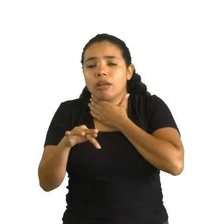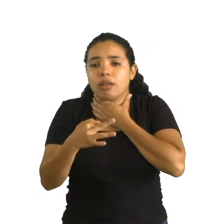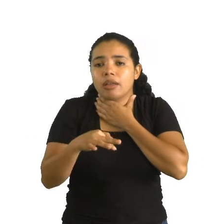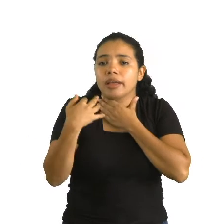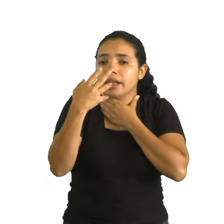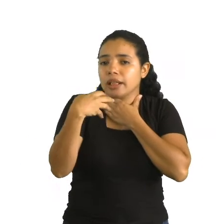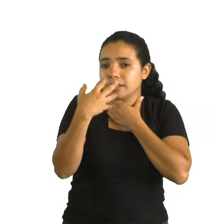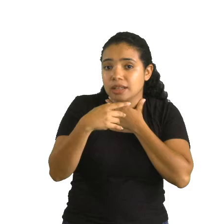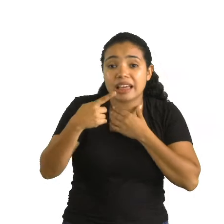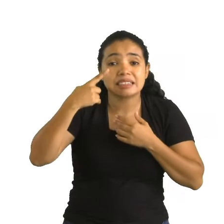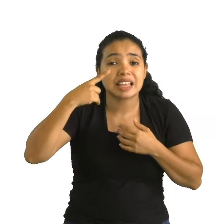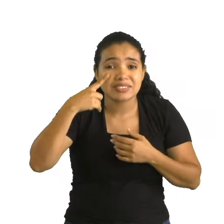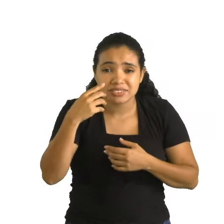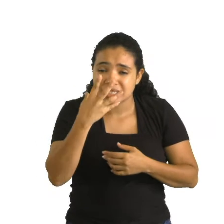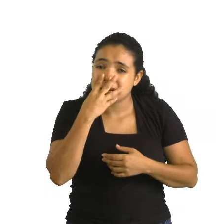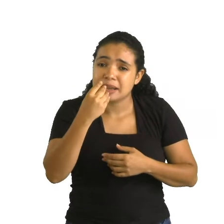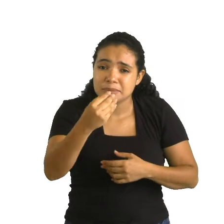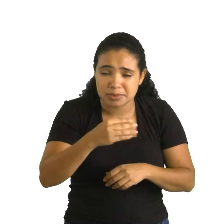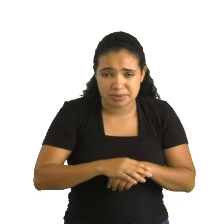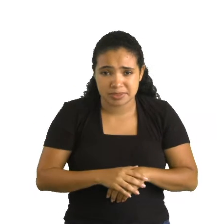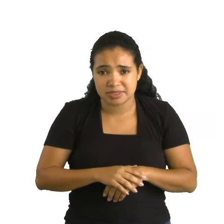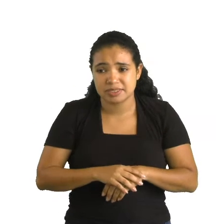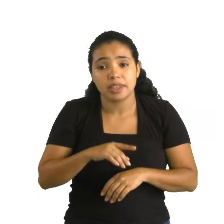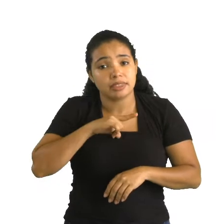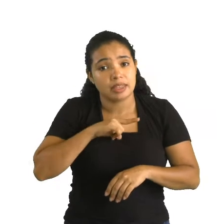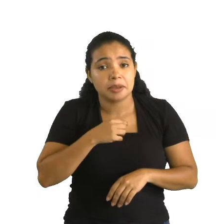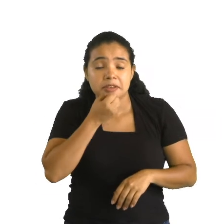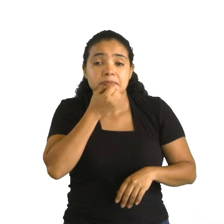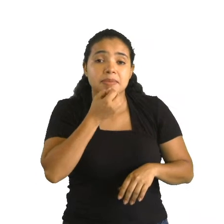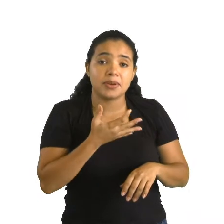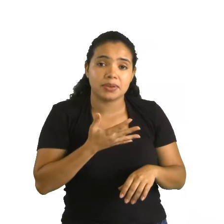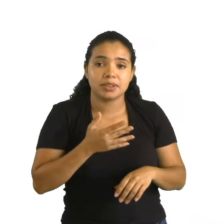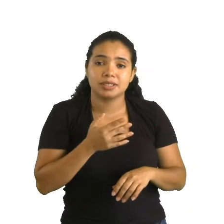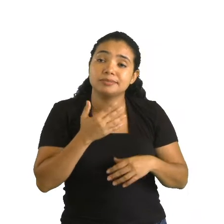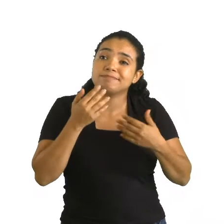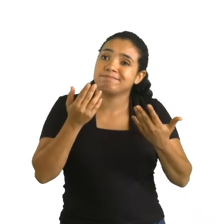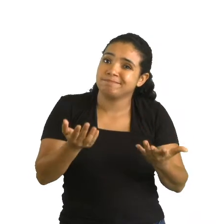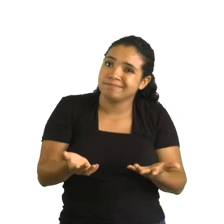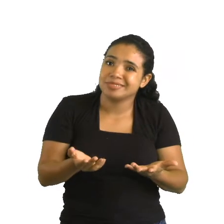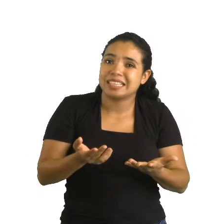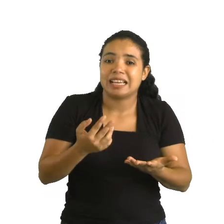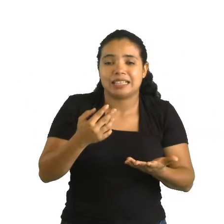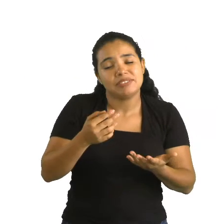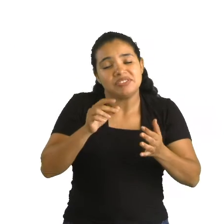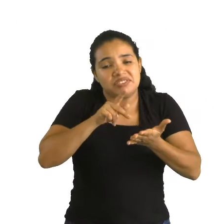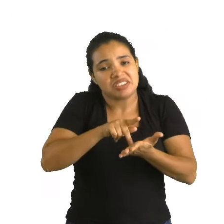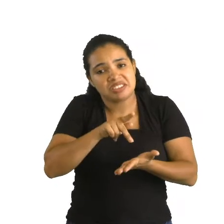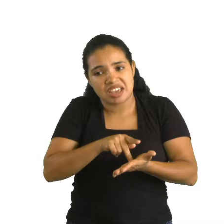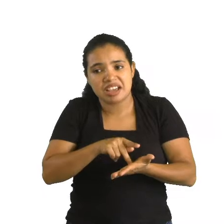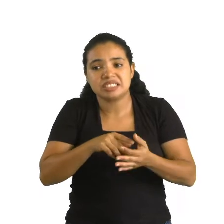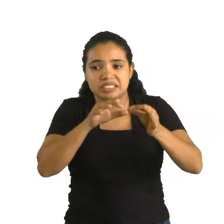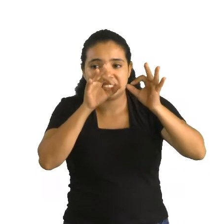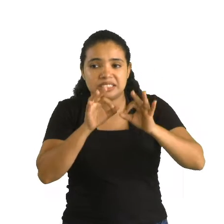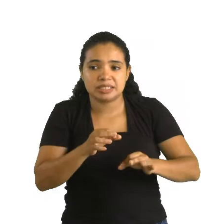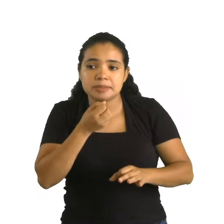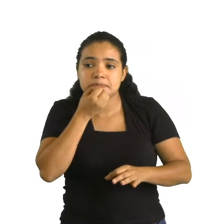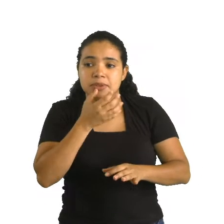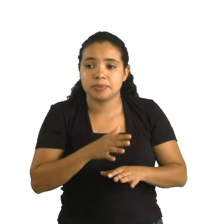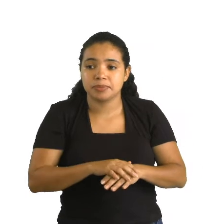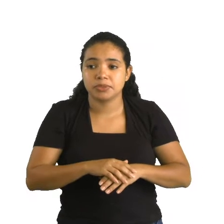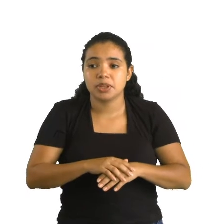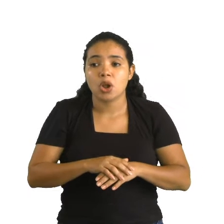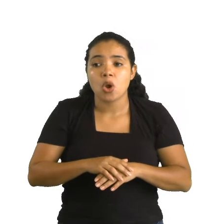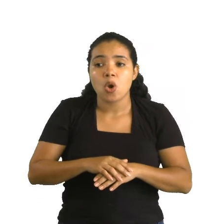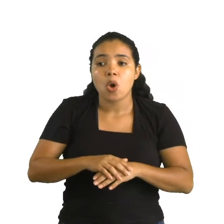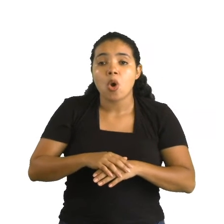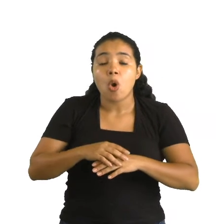Tá vendo, Dona Raposa? Também tem o lado bom. Isso não posso negar. O bodão pediu um barbeador